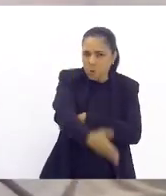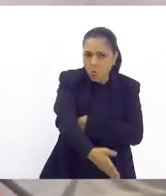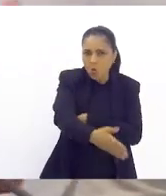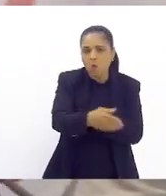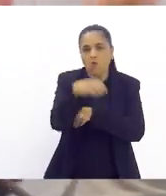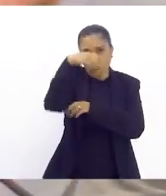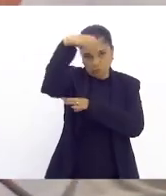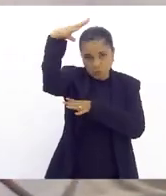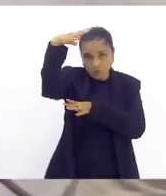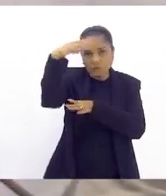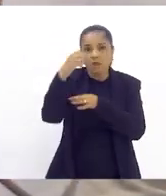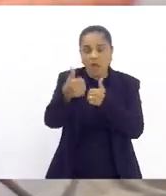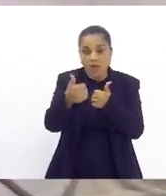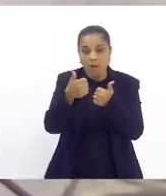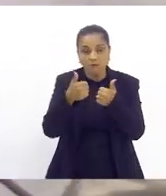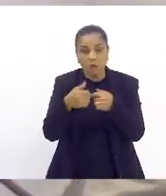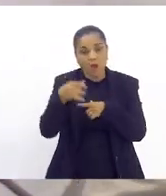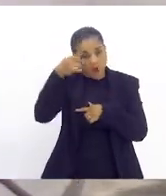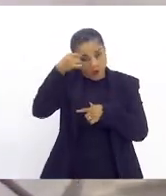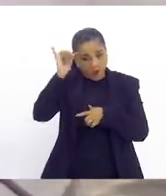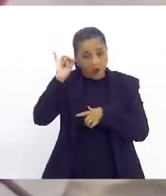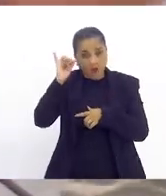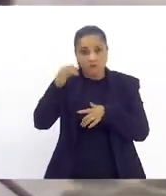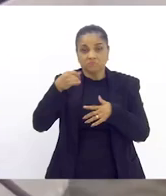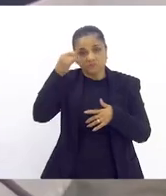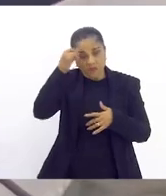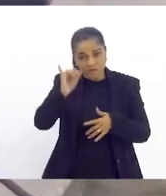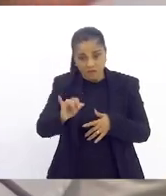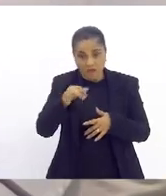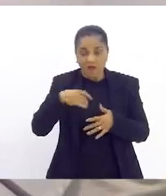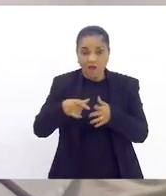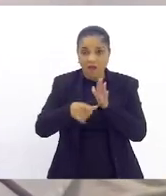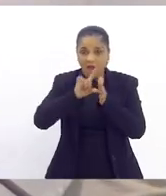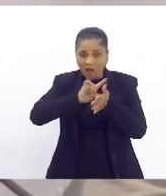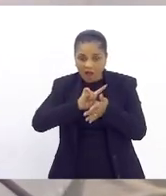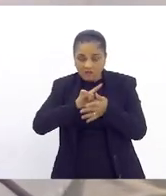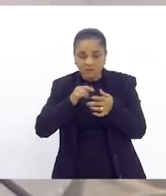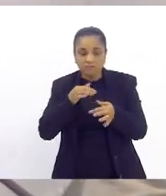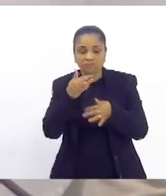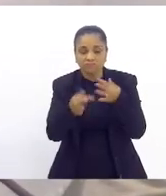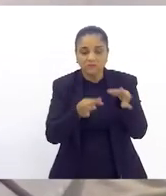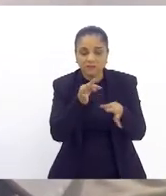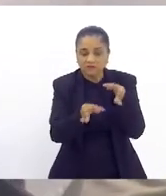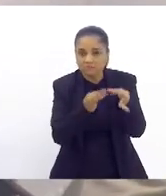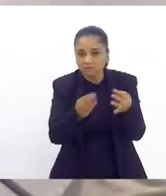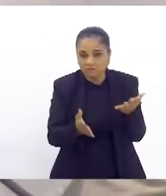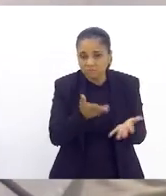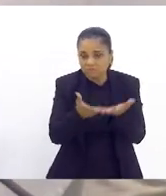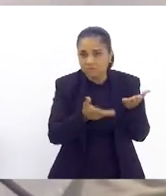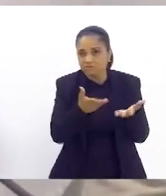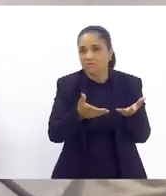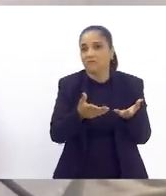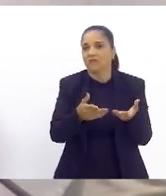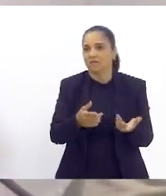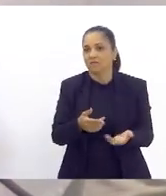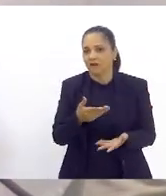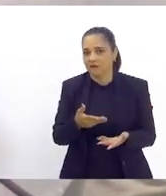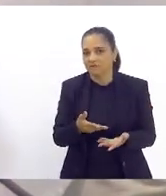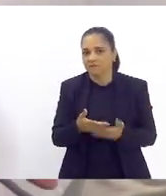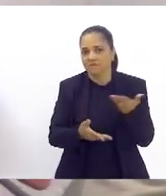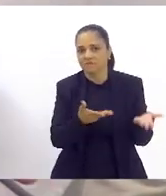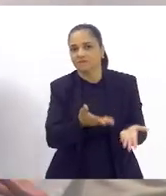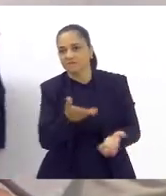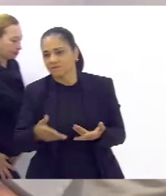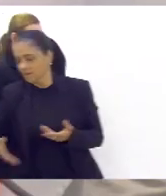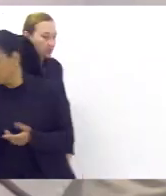fosse feito um atendimento prévio lá em Maricá Eu ofereci inclusive para diretora Daina foi lá em Maricá nós temos